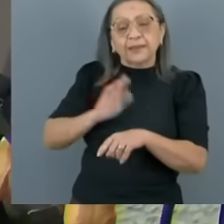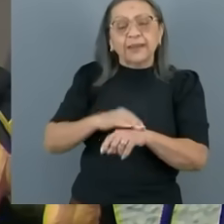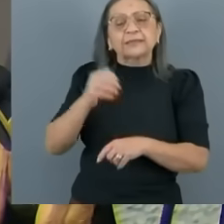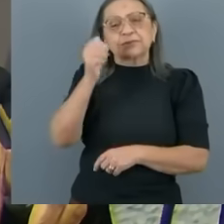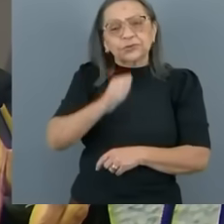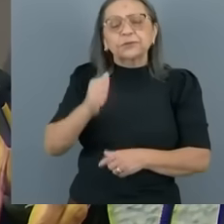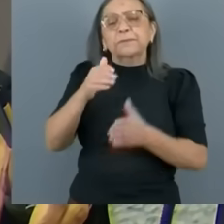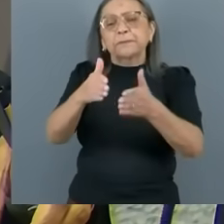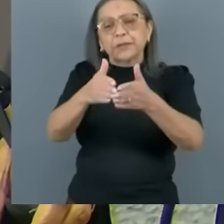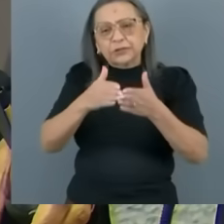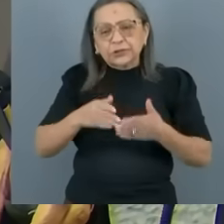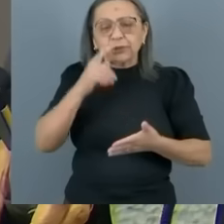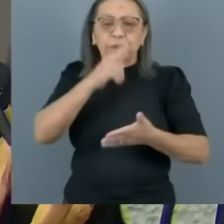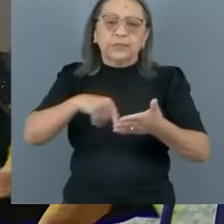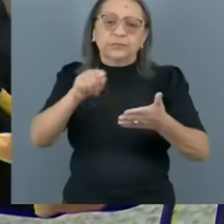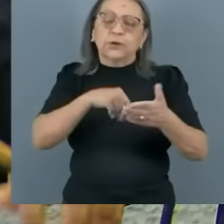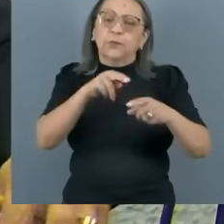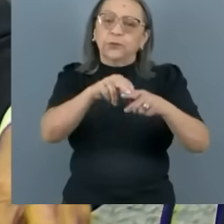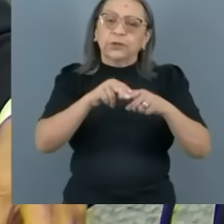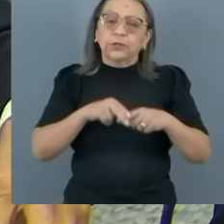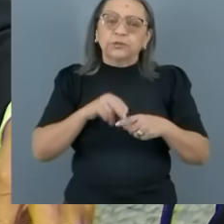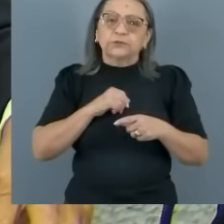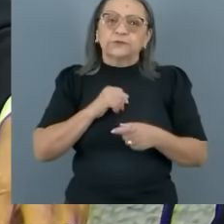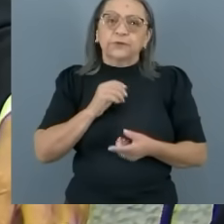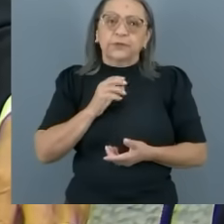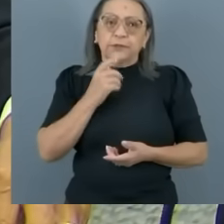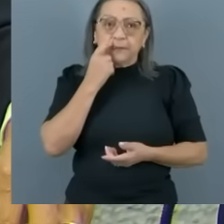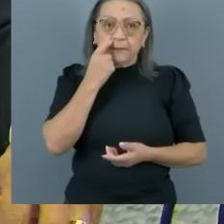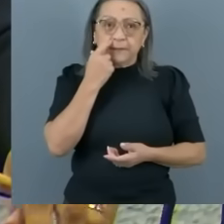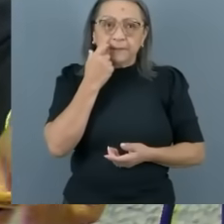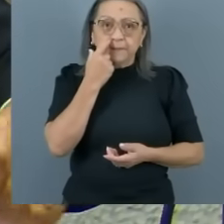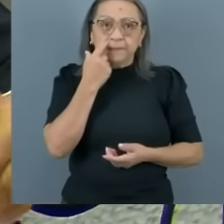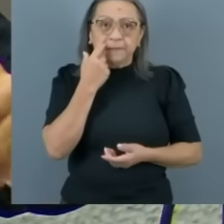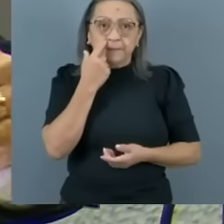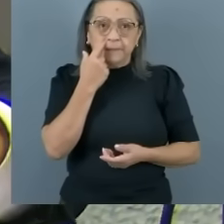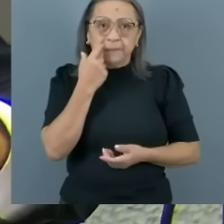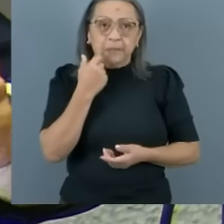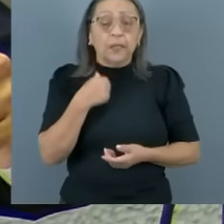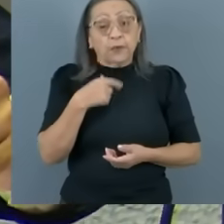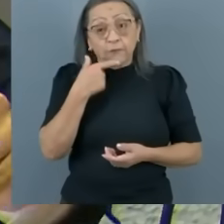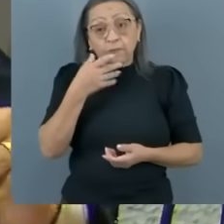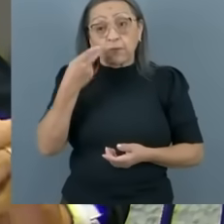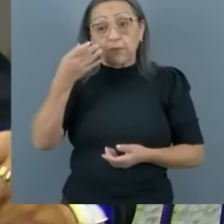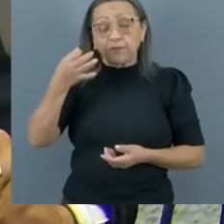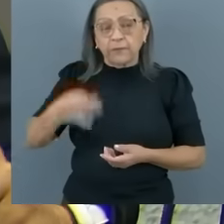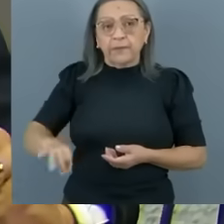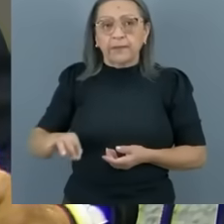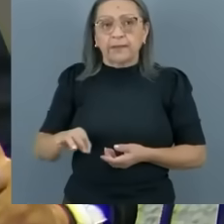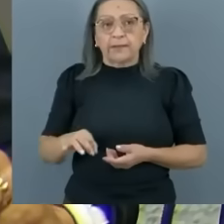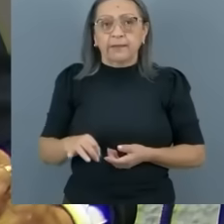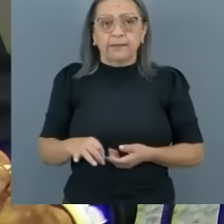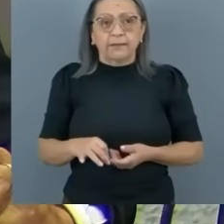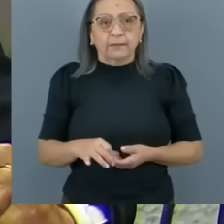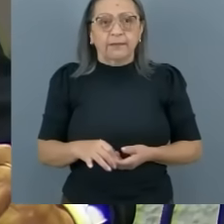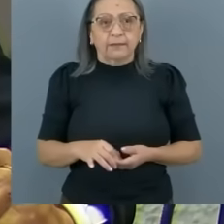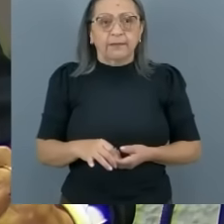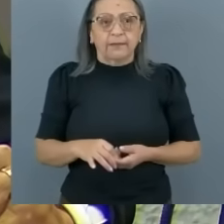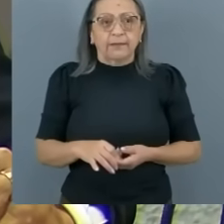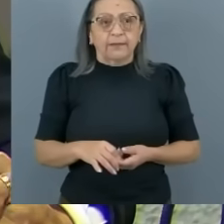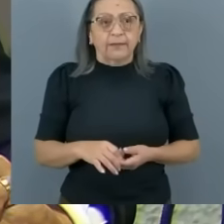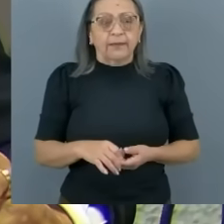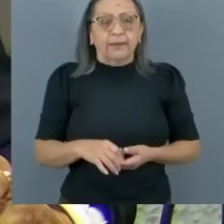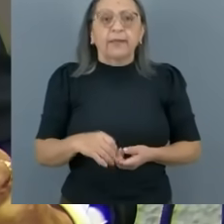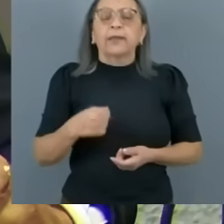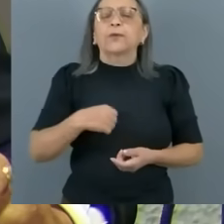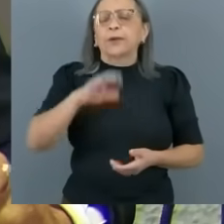rescisão e por isso foi retirado. Eu vou confirmar que essa informação que eu acredito em